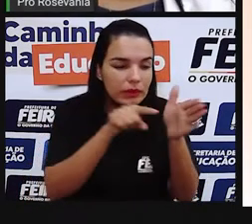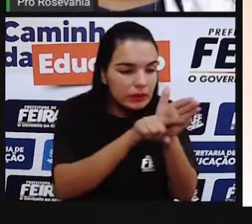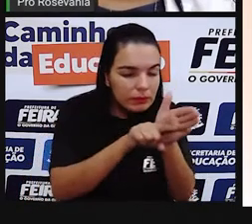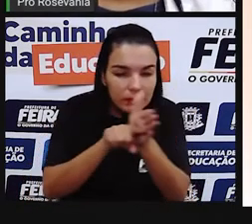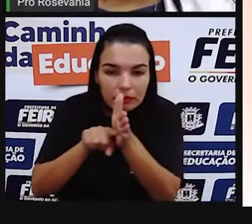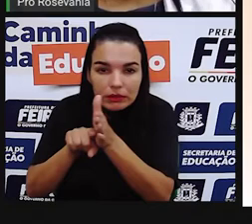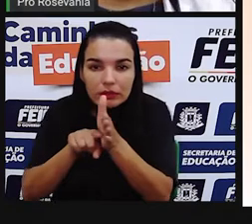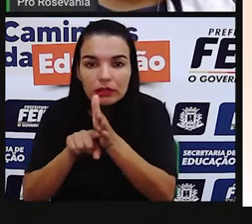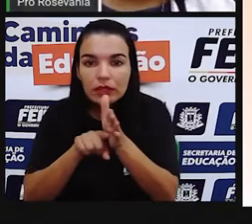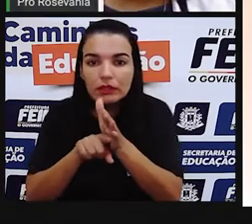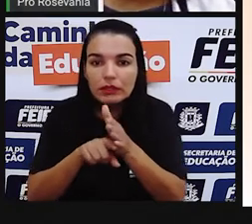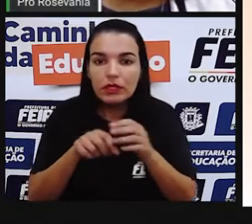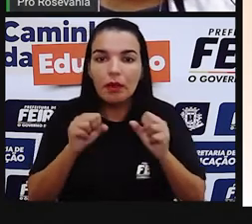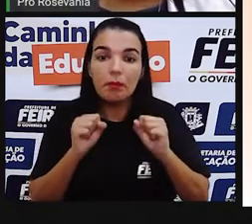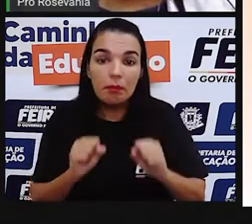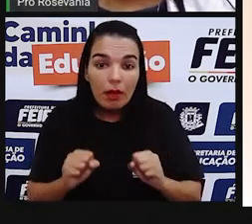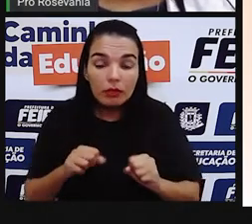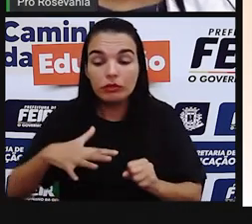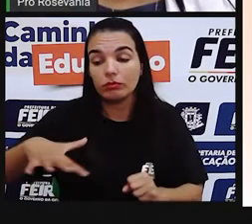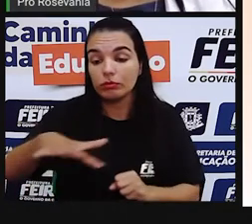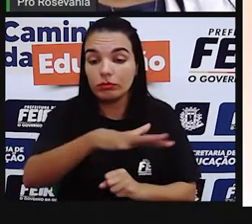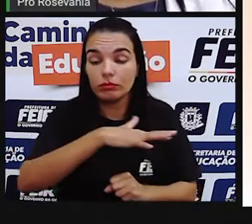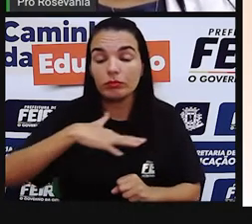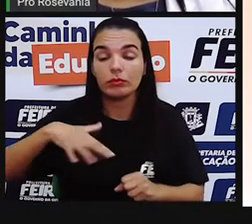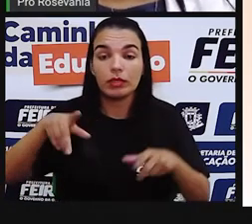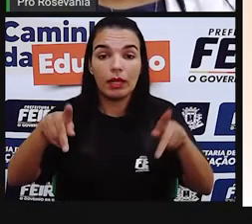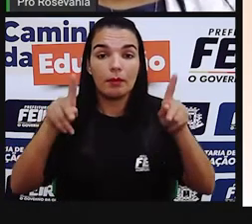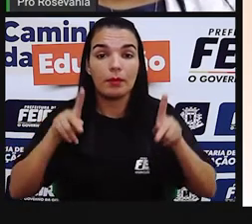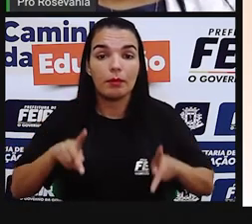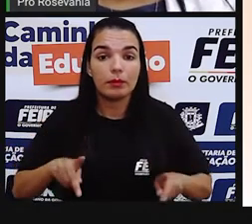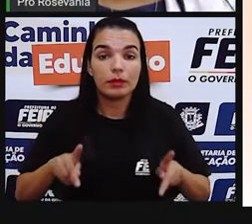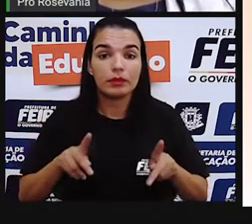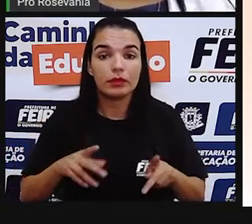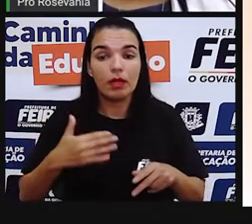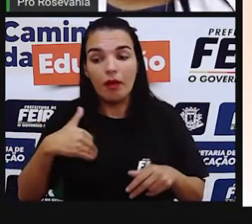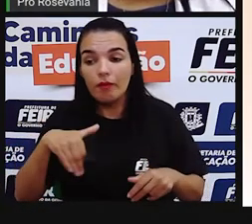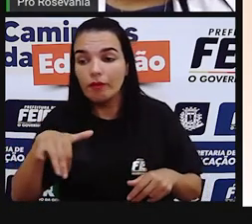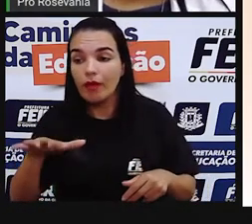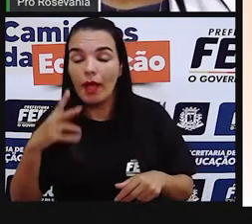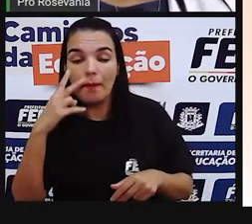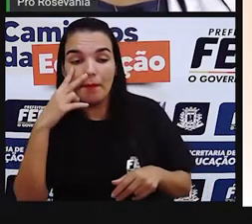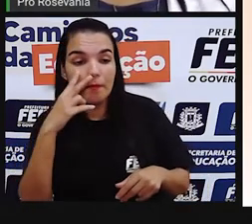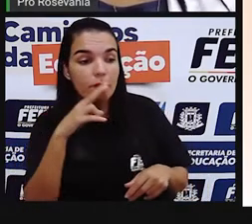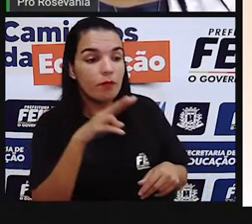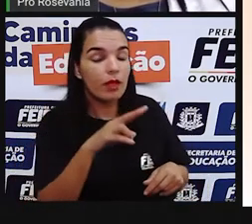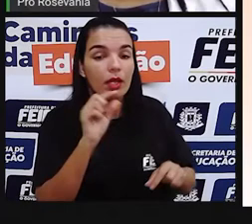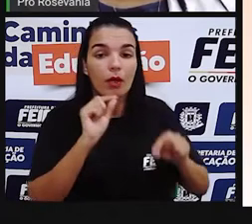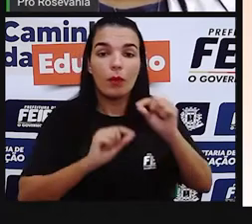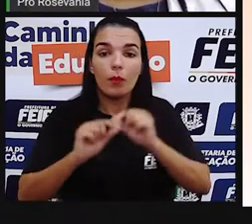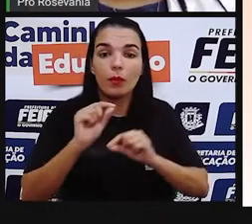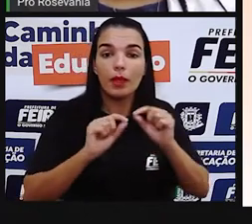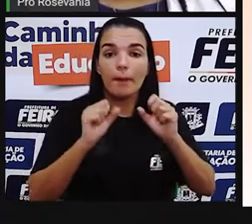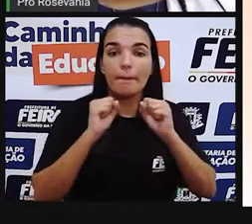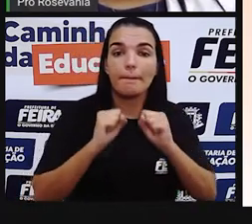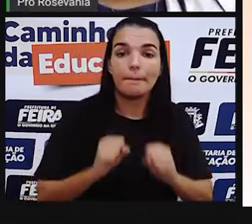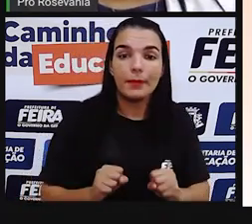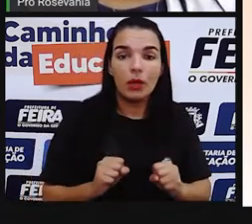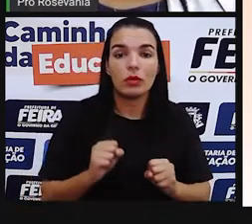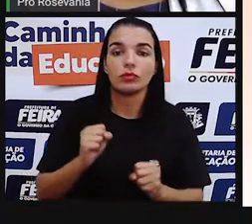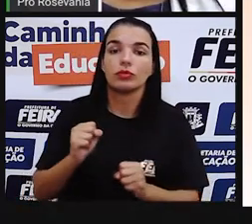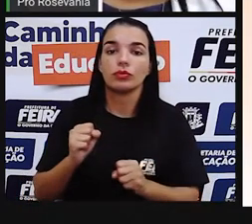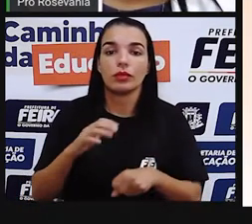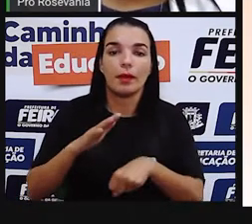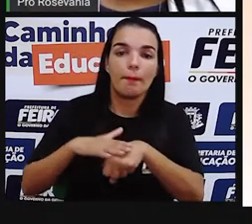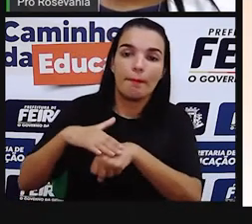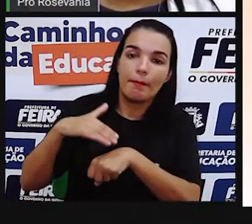com relação ao aumento gerado da população. Eles acham que vai faltar recursos, que vai faltar oportunidade para o mundo,